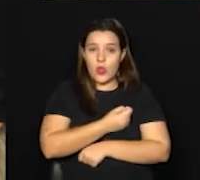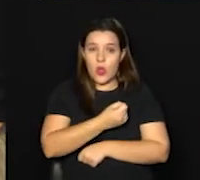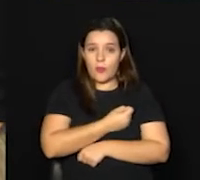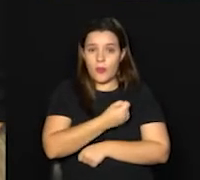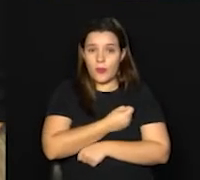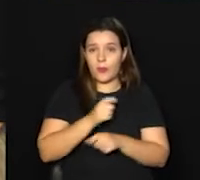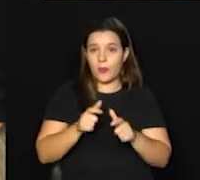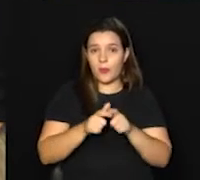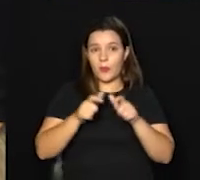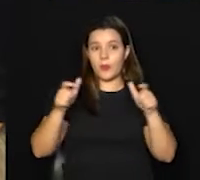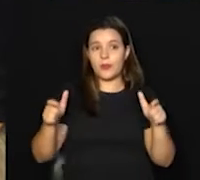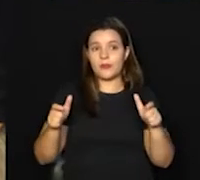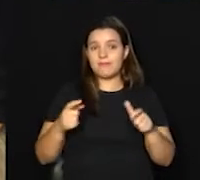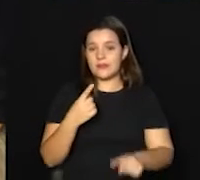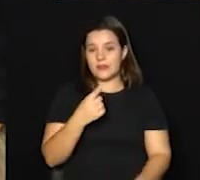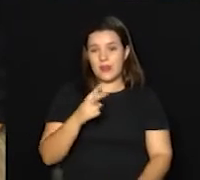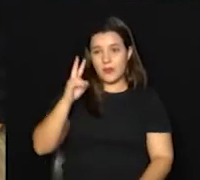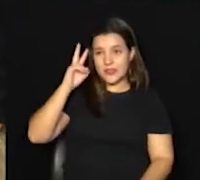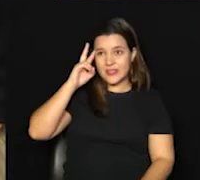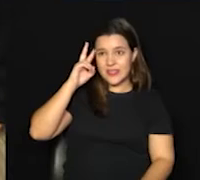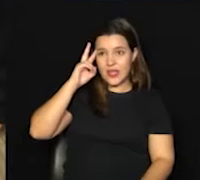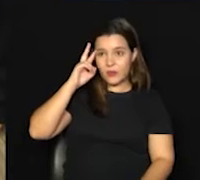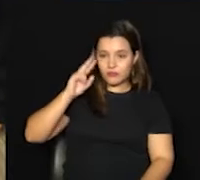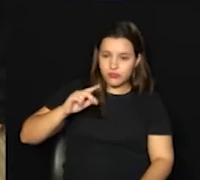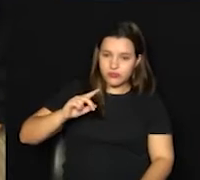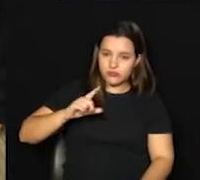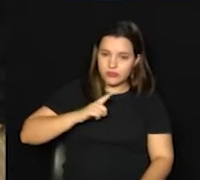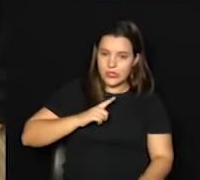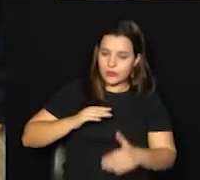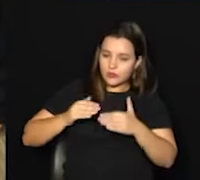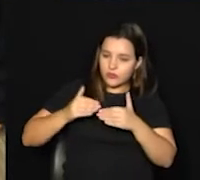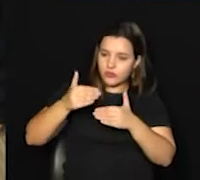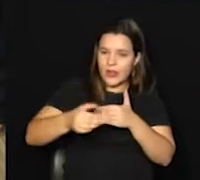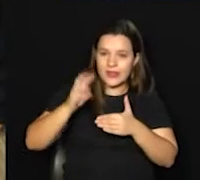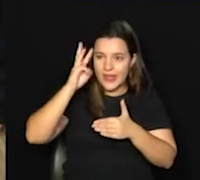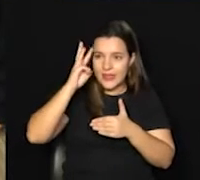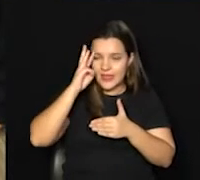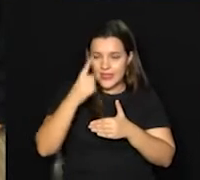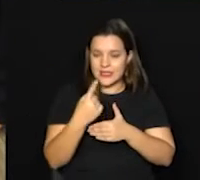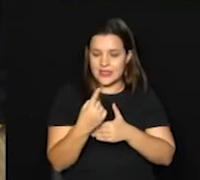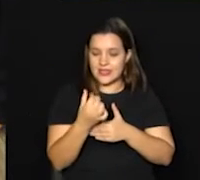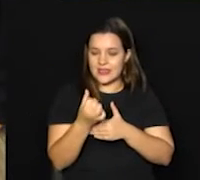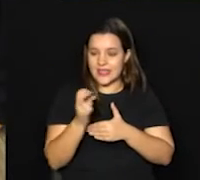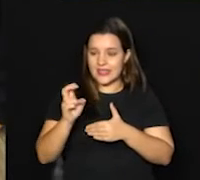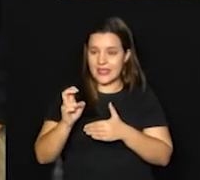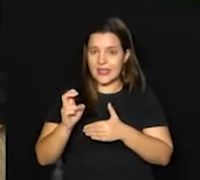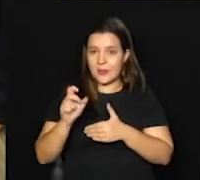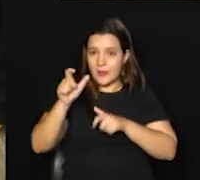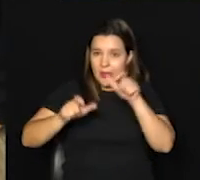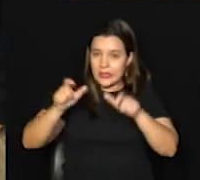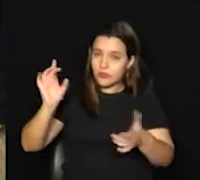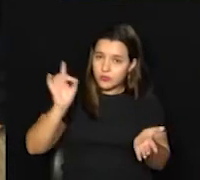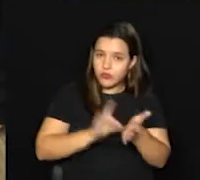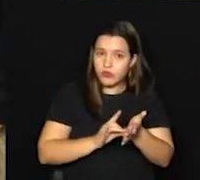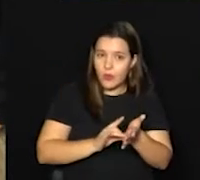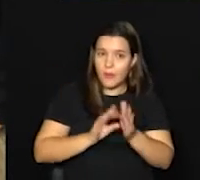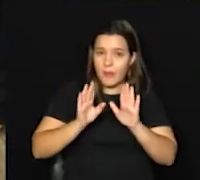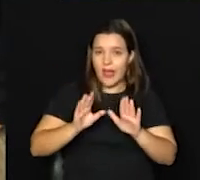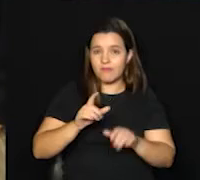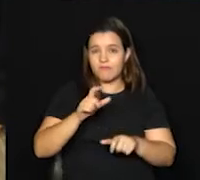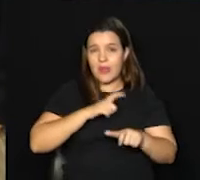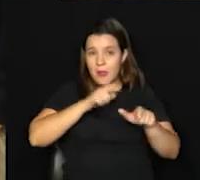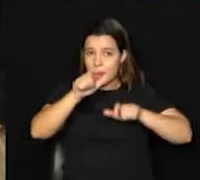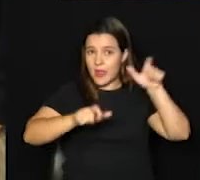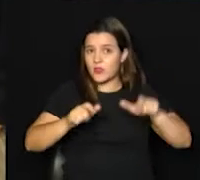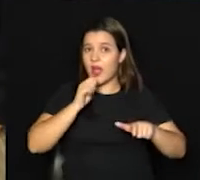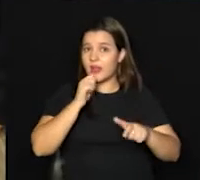terça-feira, 165 casos. Em investigação, 18 casos a mais de pessoas que estão com sintomas. Foi feito o teste